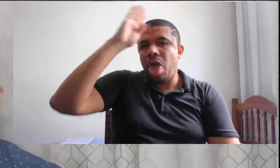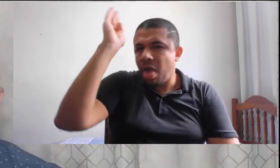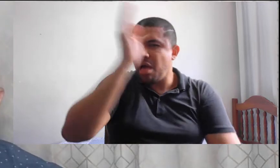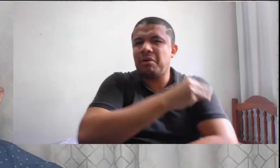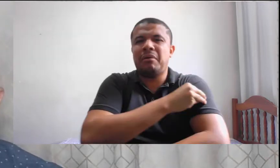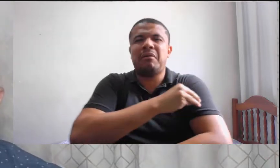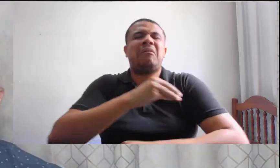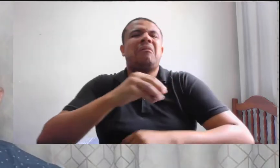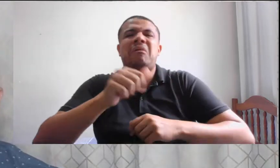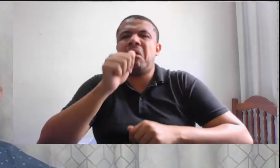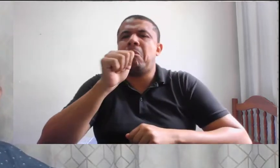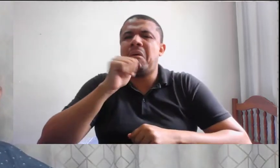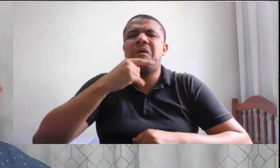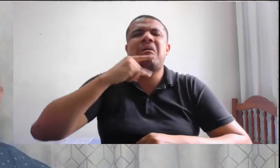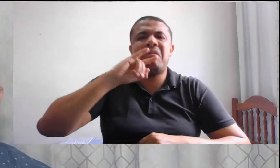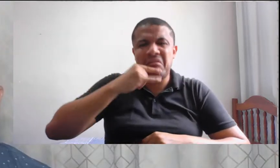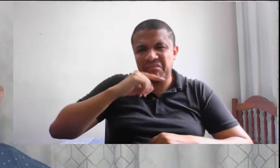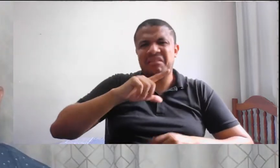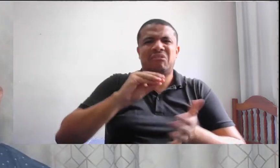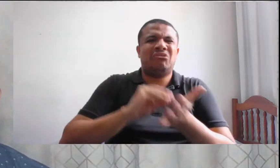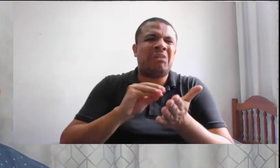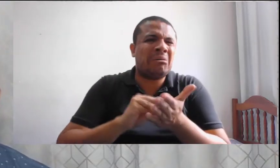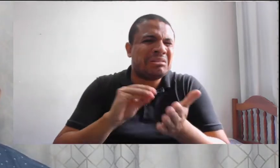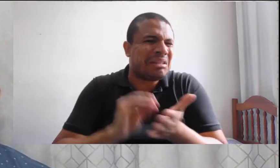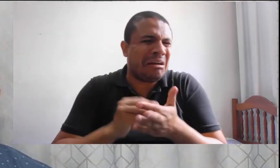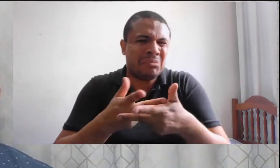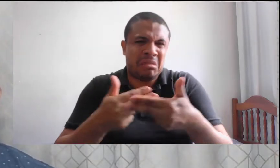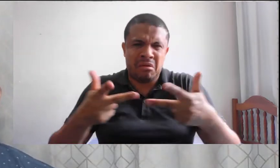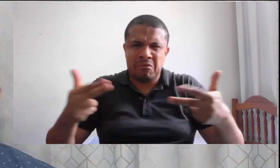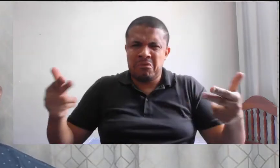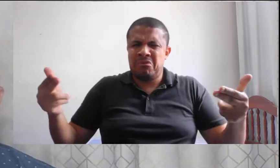E passavam por grandes necessidades.